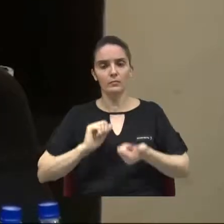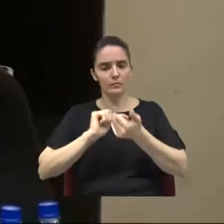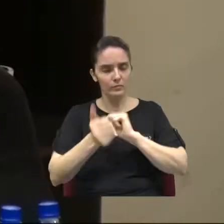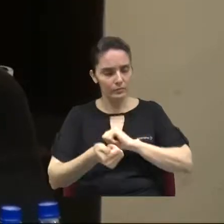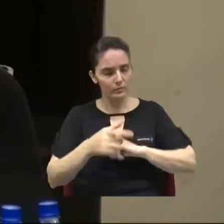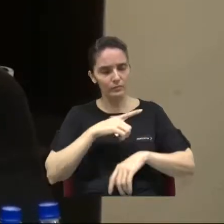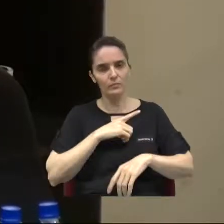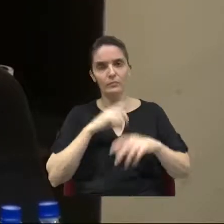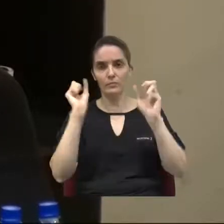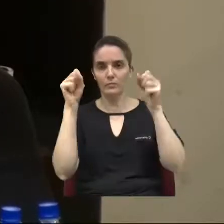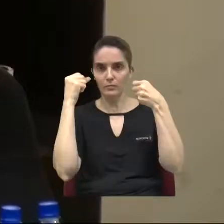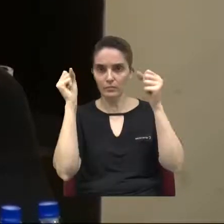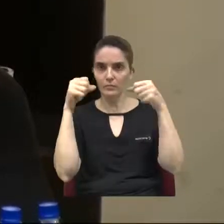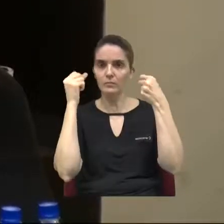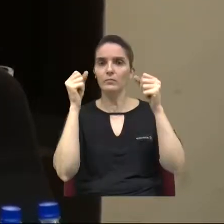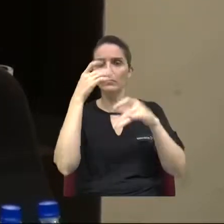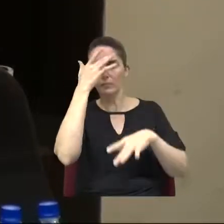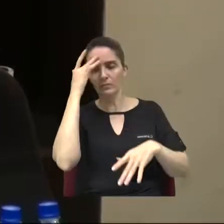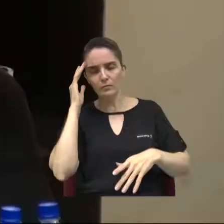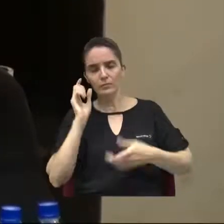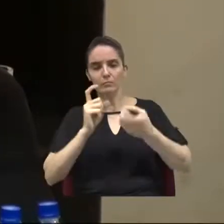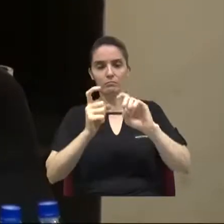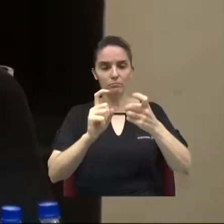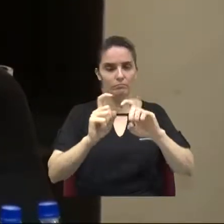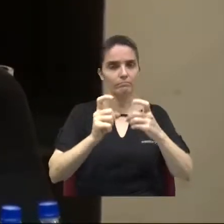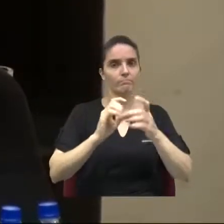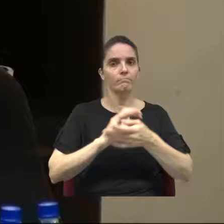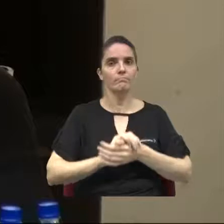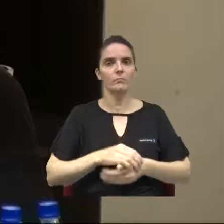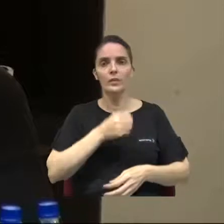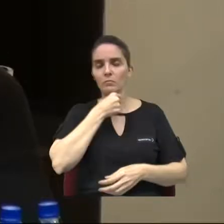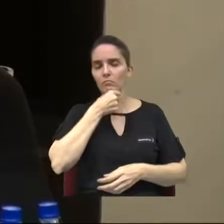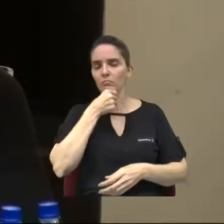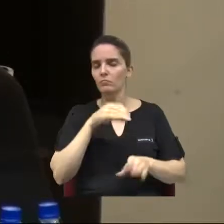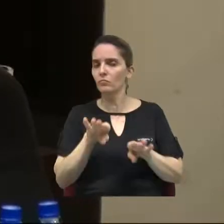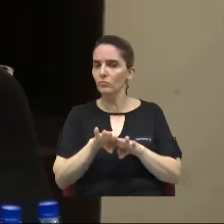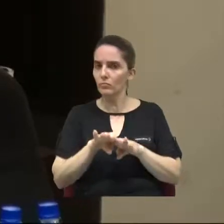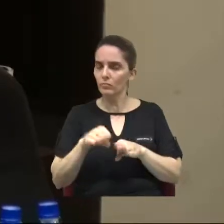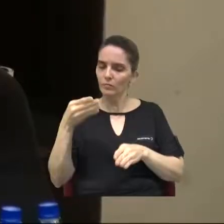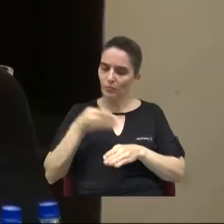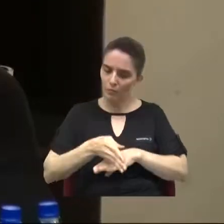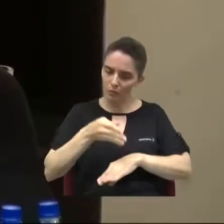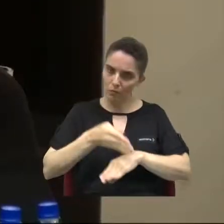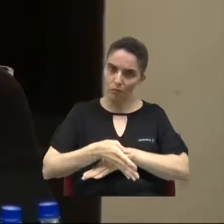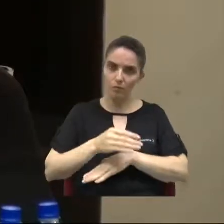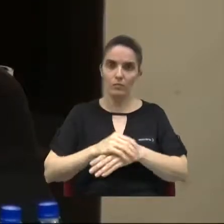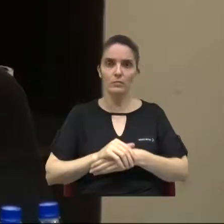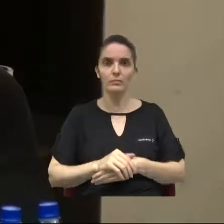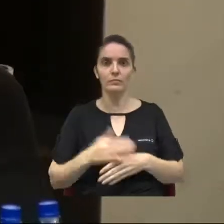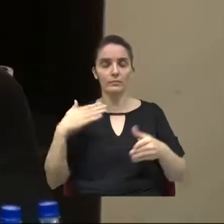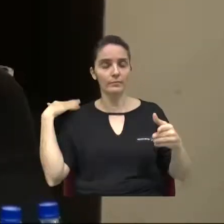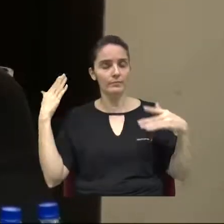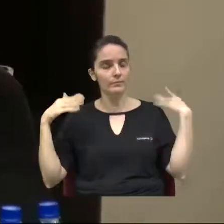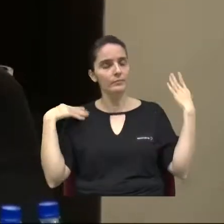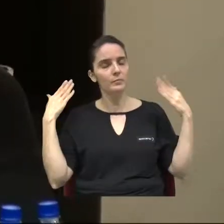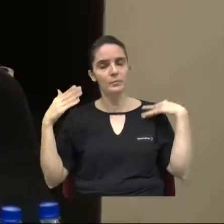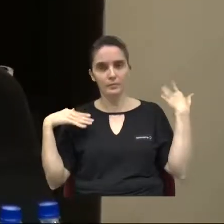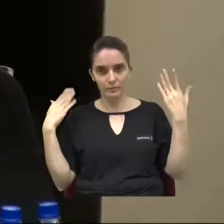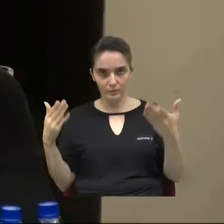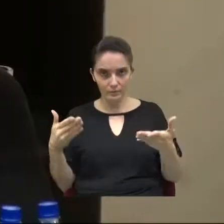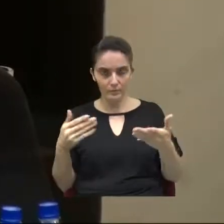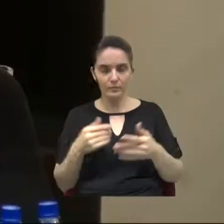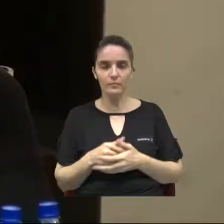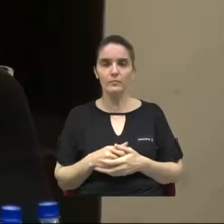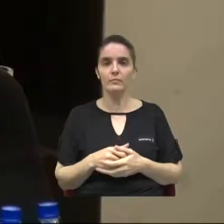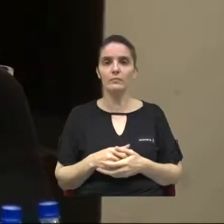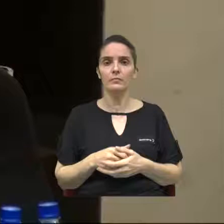educação física, o pessoal se reúne, os idosos se reúnem ali para um lazerzinho e acaba